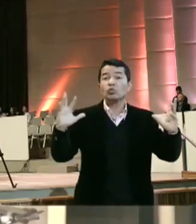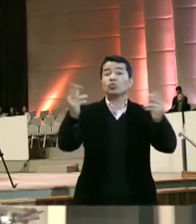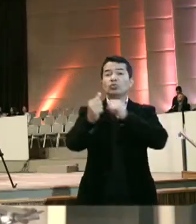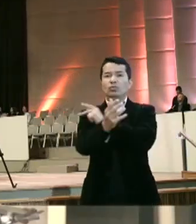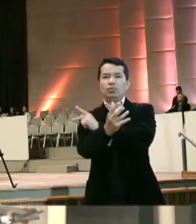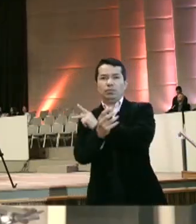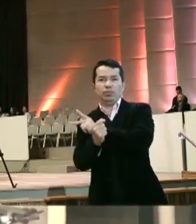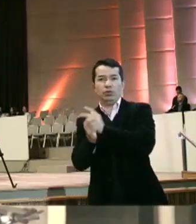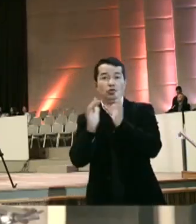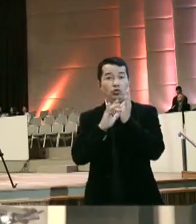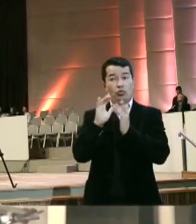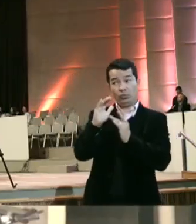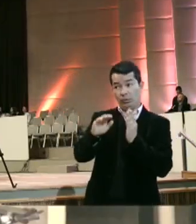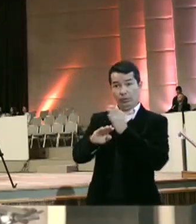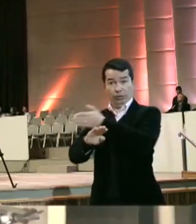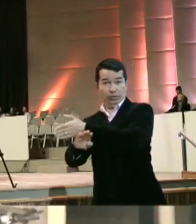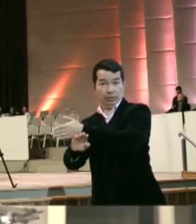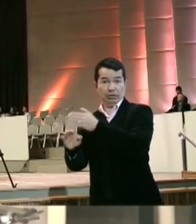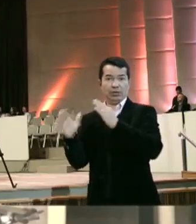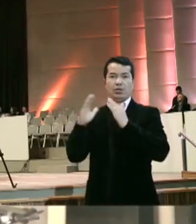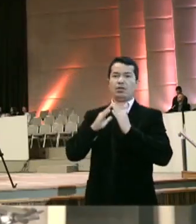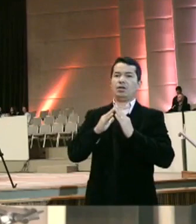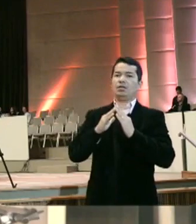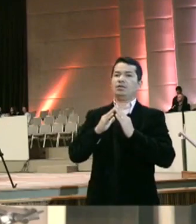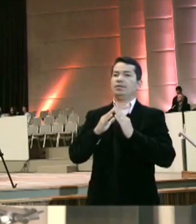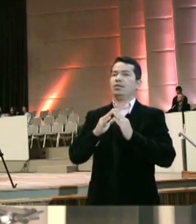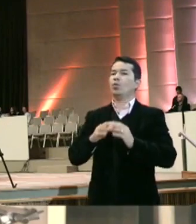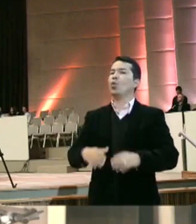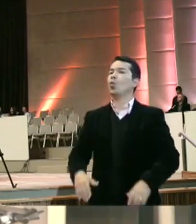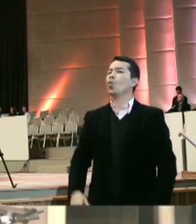Jesus ia naquela festa, virou um escândalo.